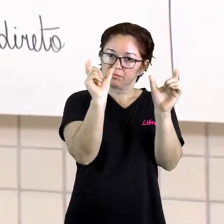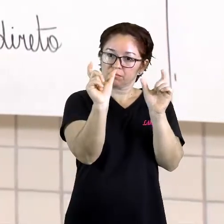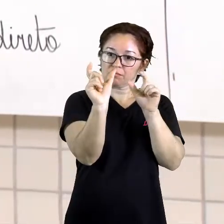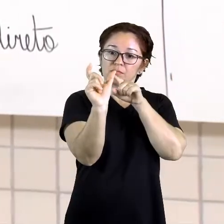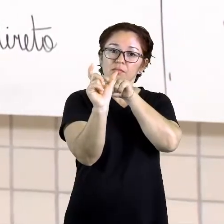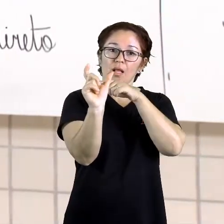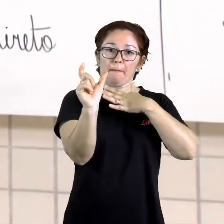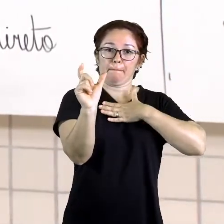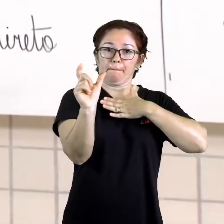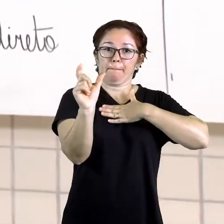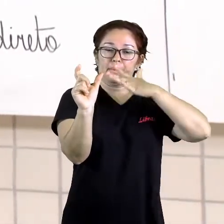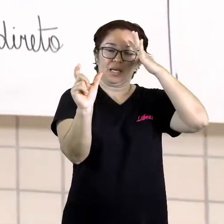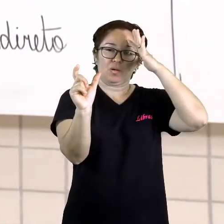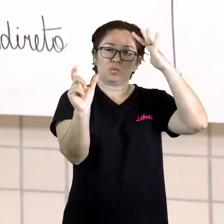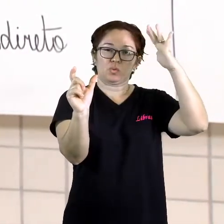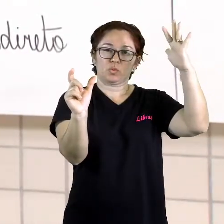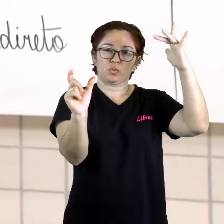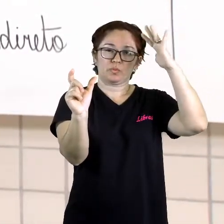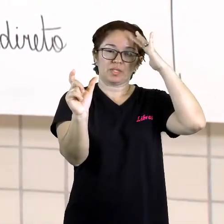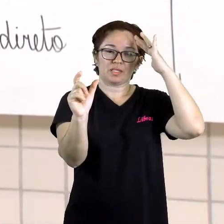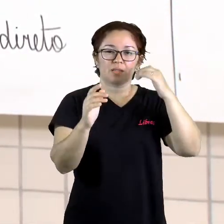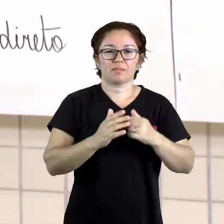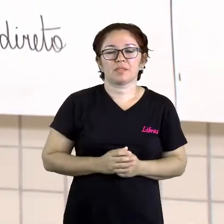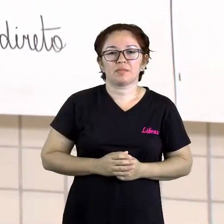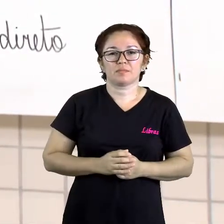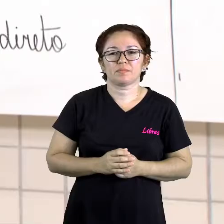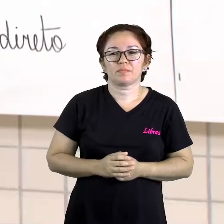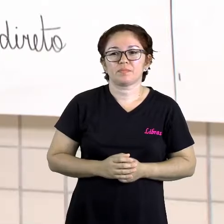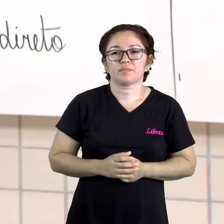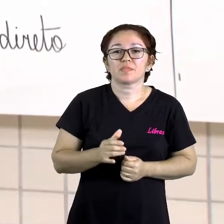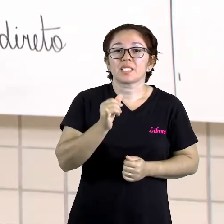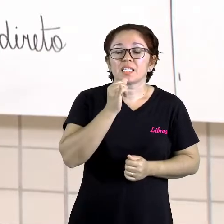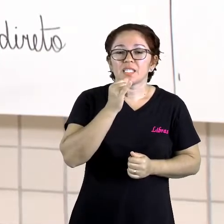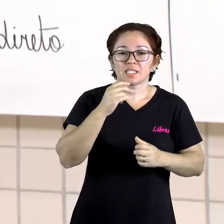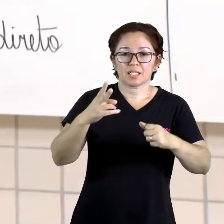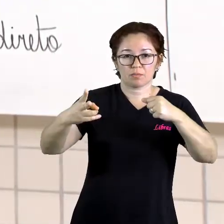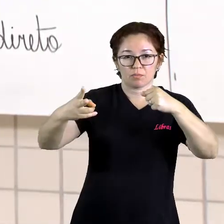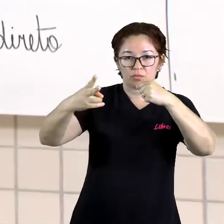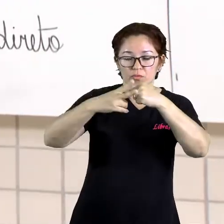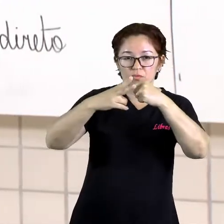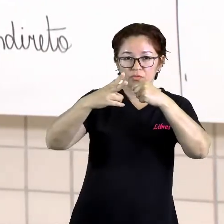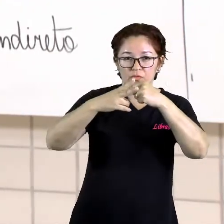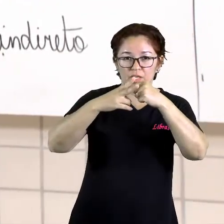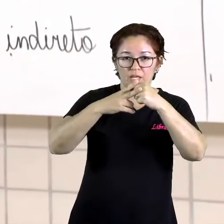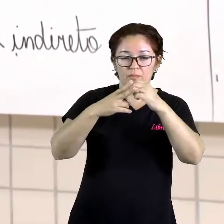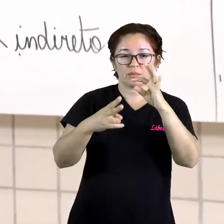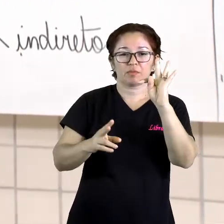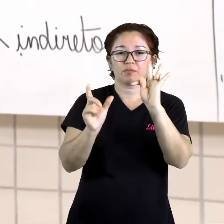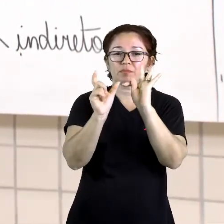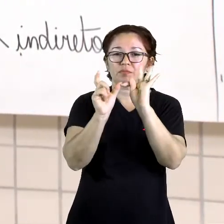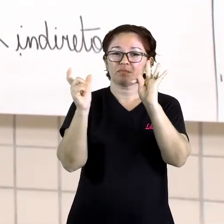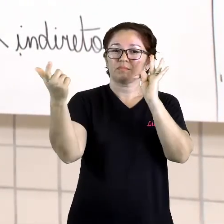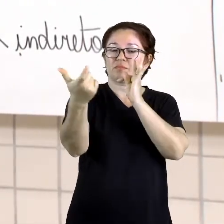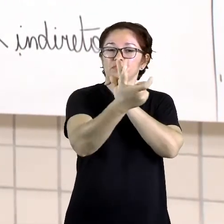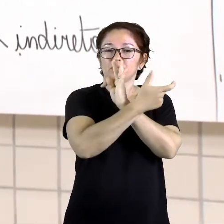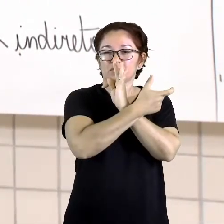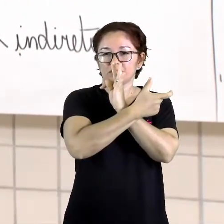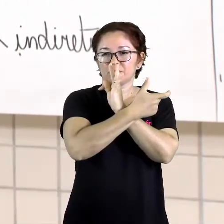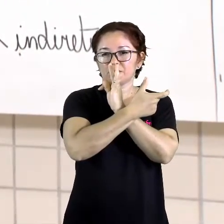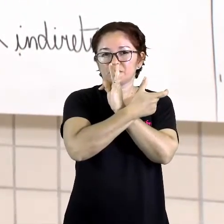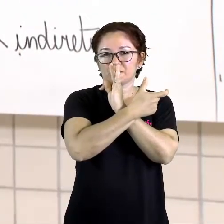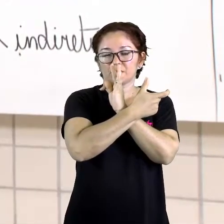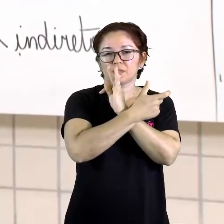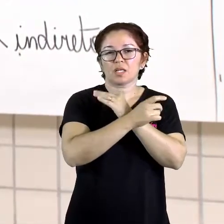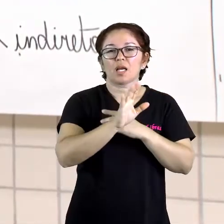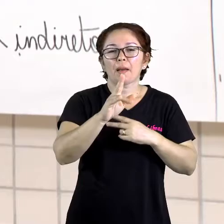Verbo transitivos indiretos. Voltando aqui, meus pensamentos. Não tem preposição, porque